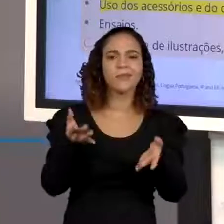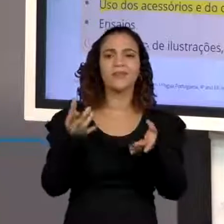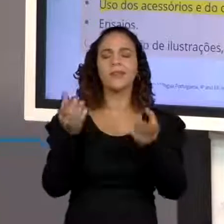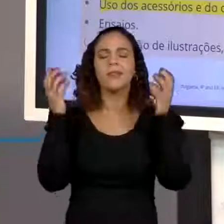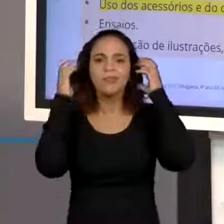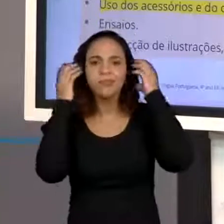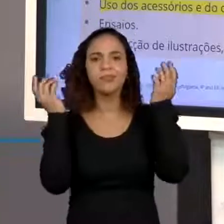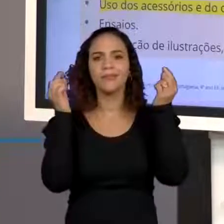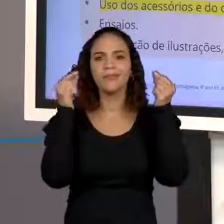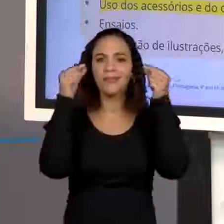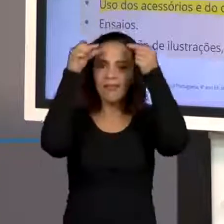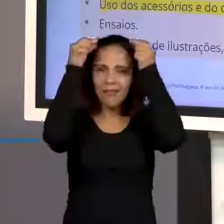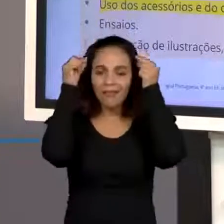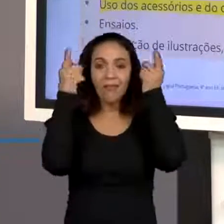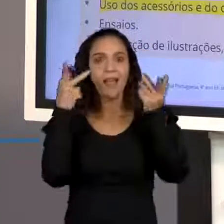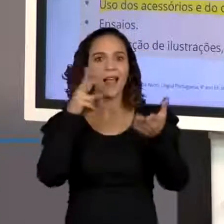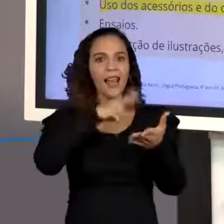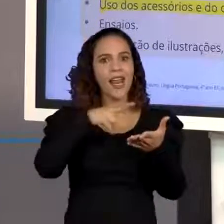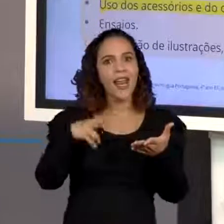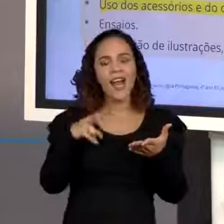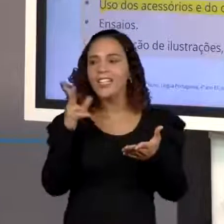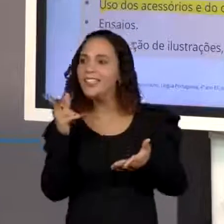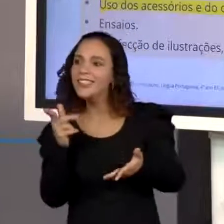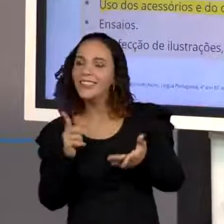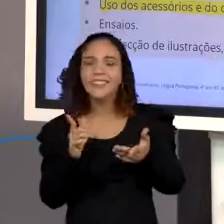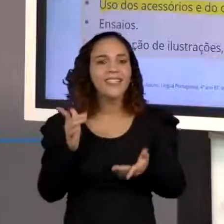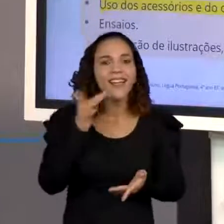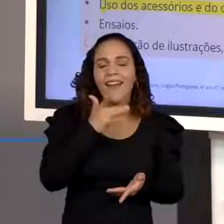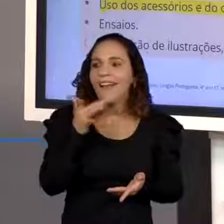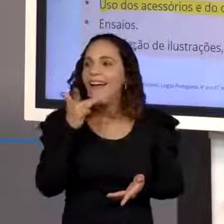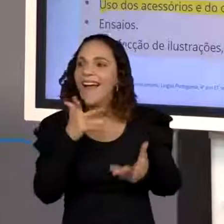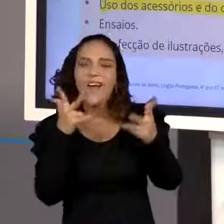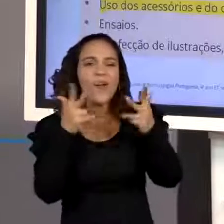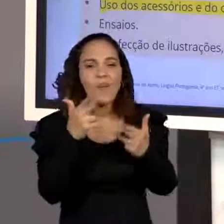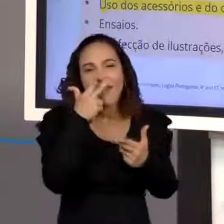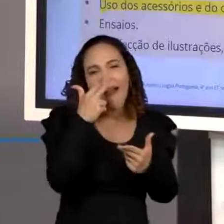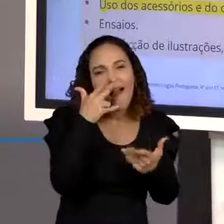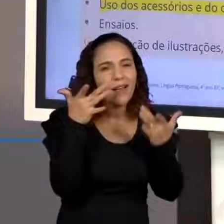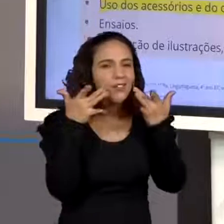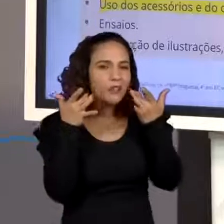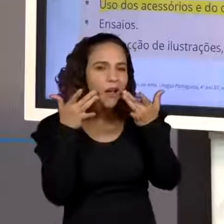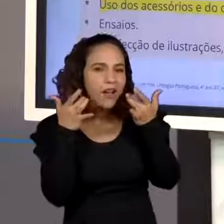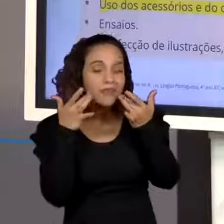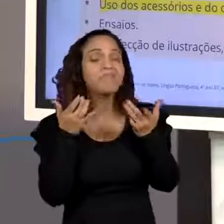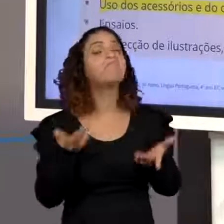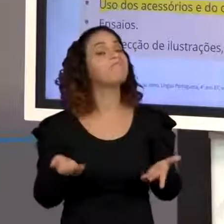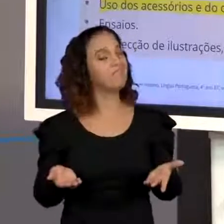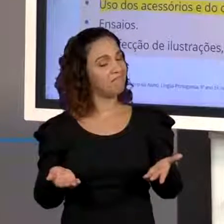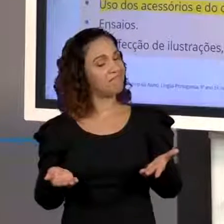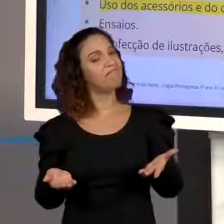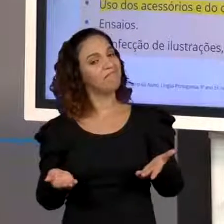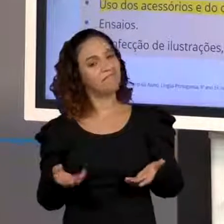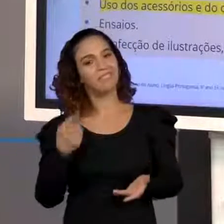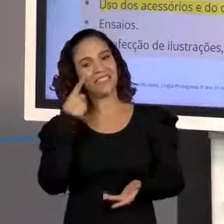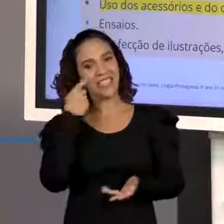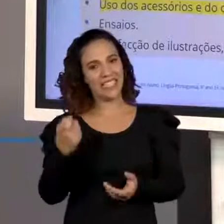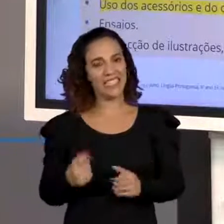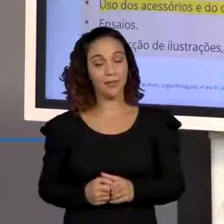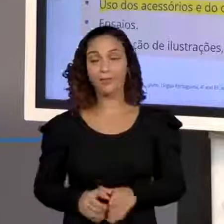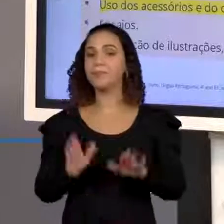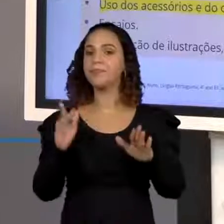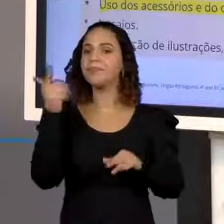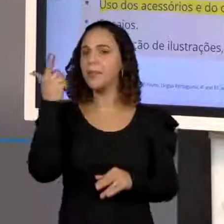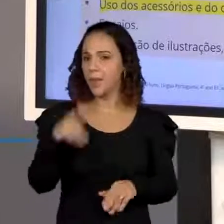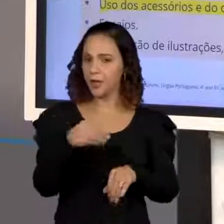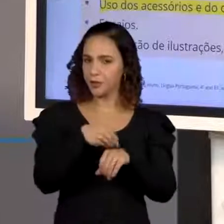leitura vai ficar muito mais legal. Praticamente um teatro. Pessoal, vai ser bem interessante. Mas vamos continuar vendo aqui